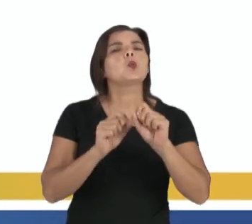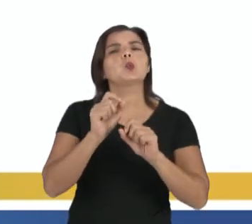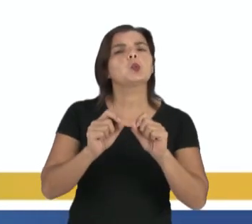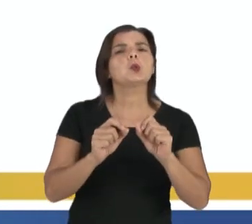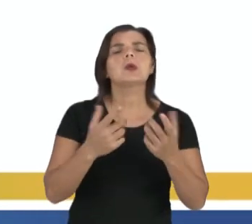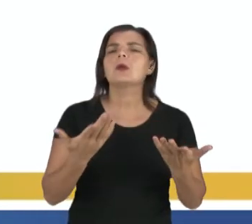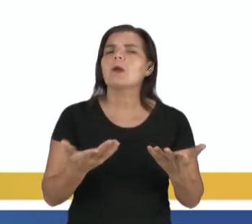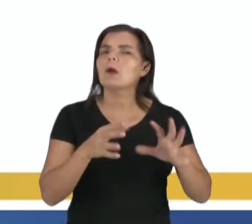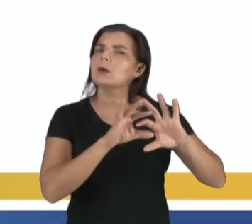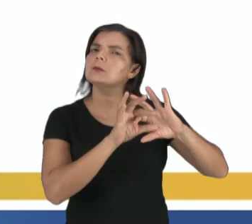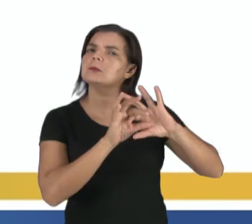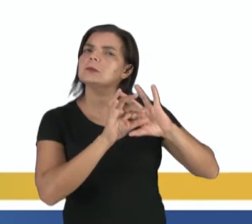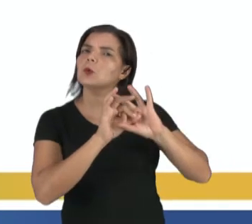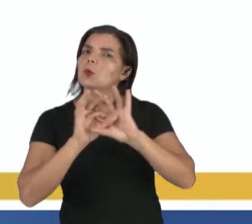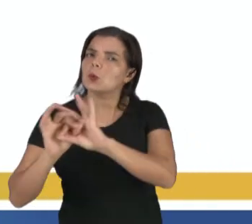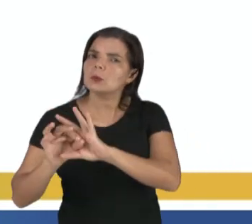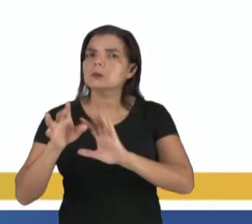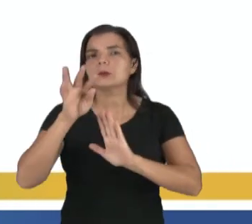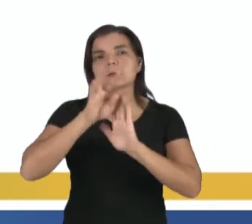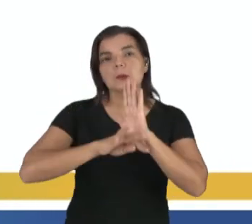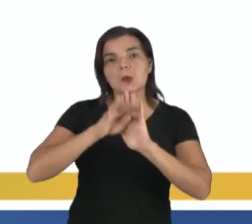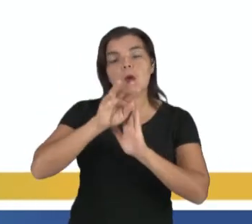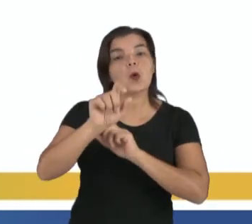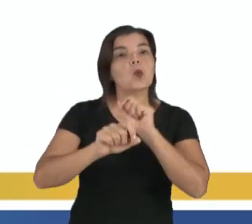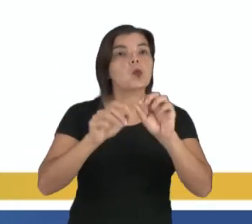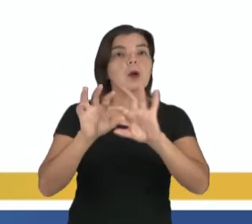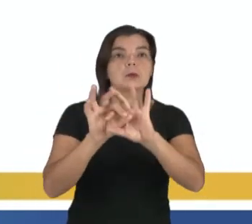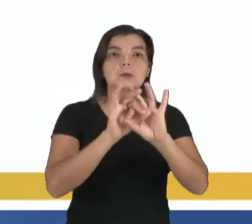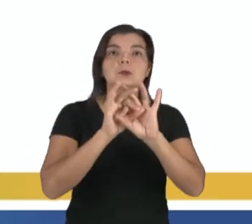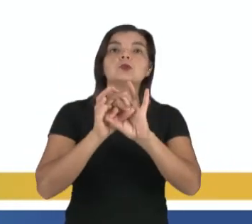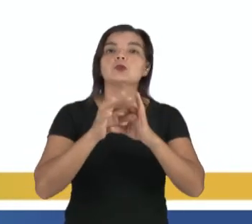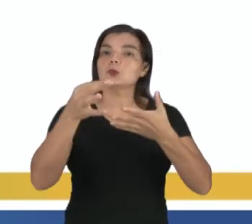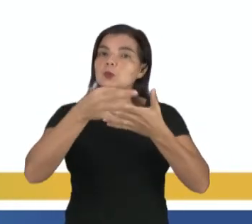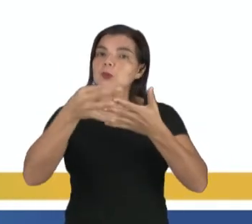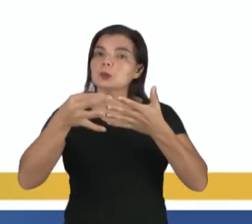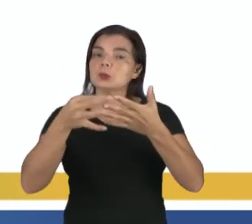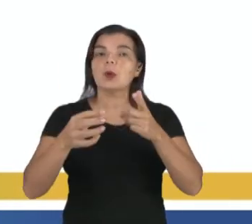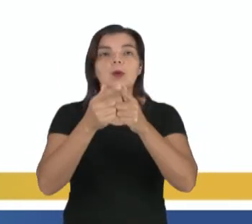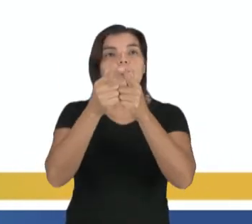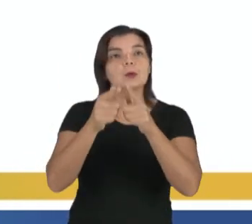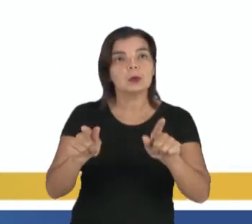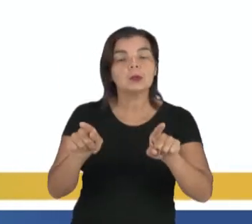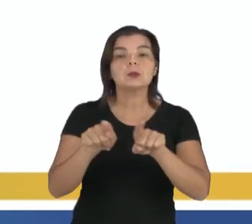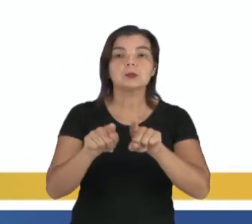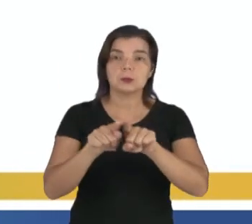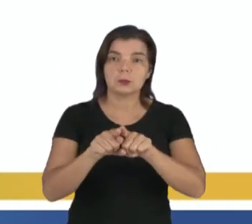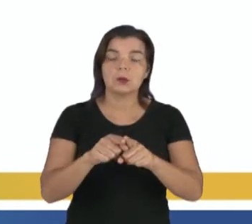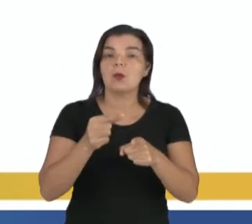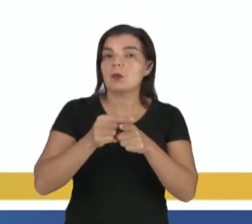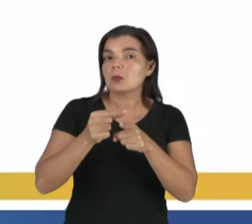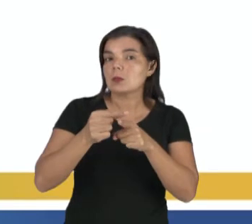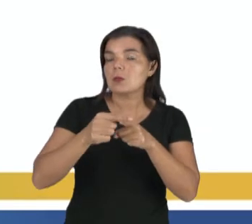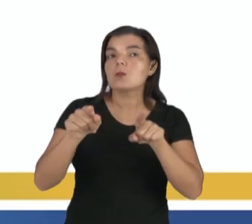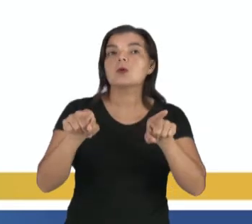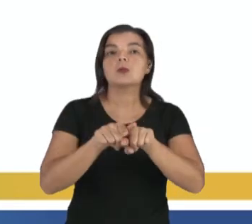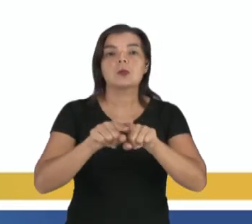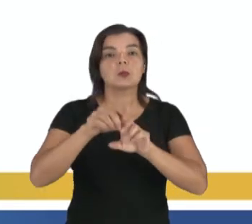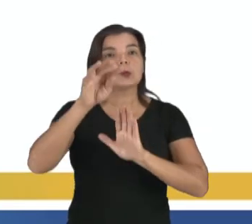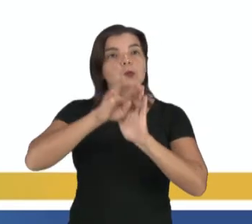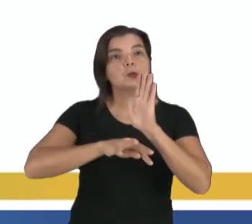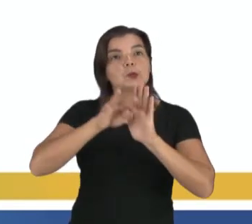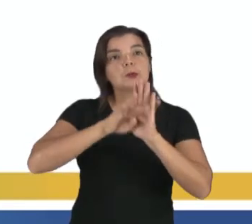coesão textual? Coesão é a ligação entre os elementos gramaticais, semânticos e discursivos do